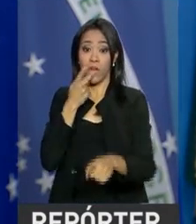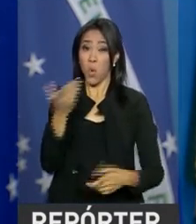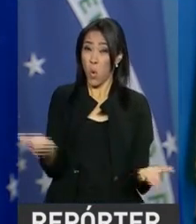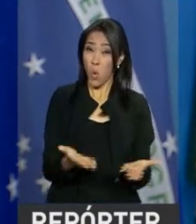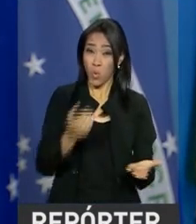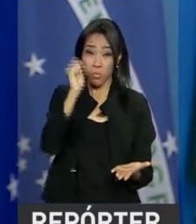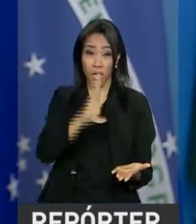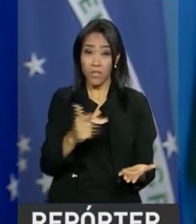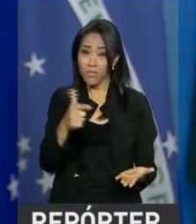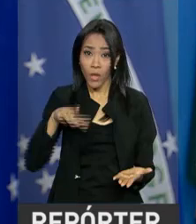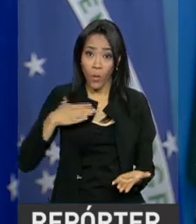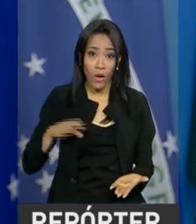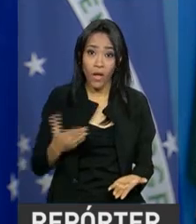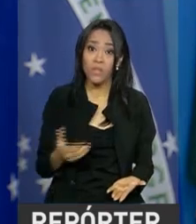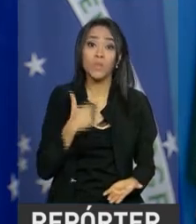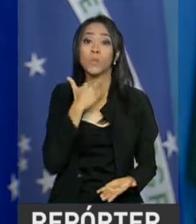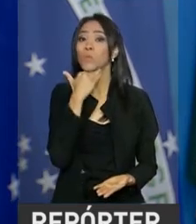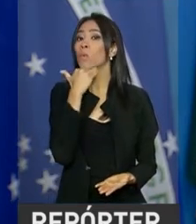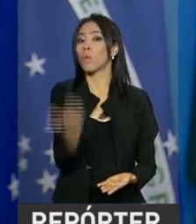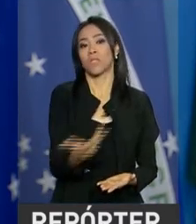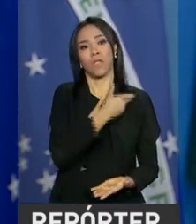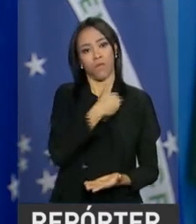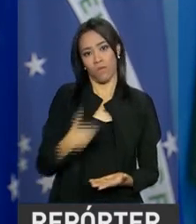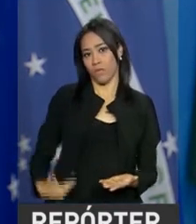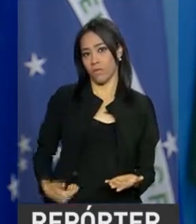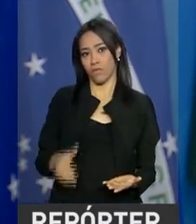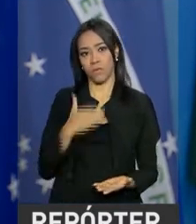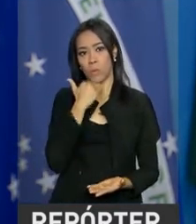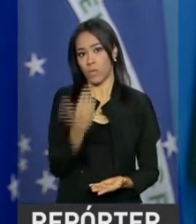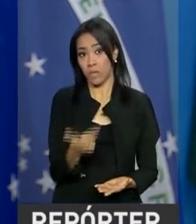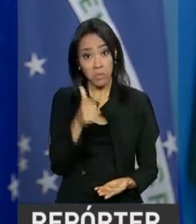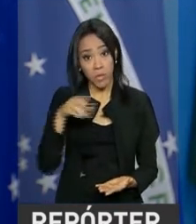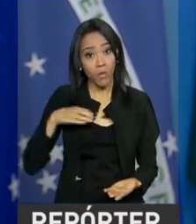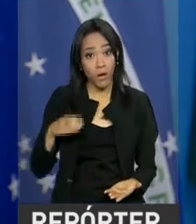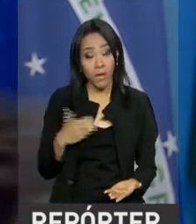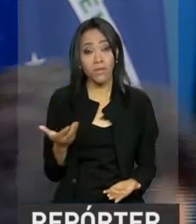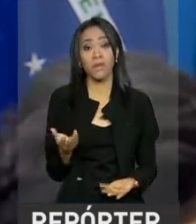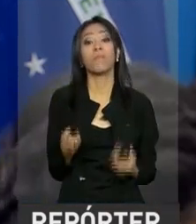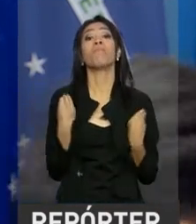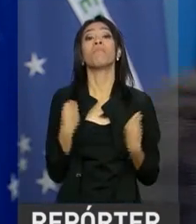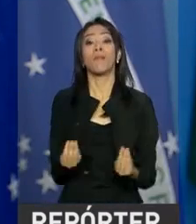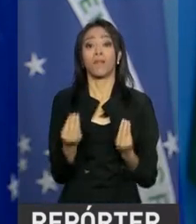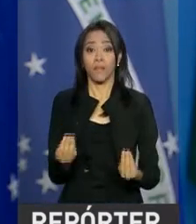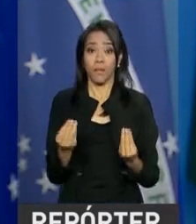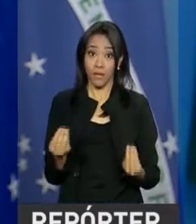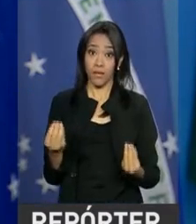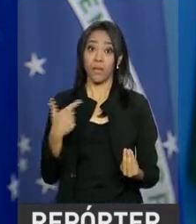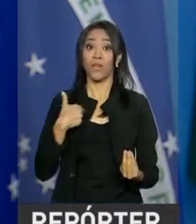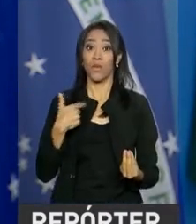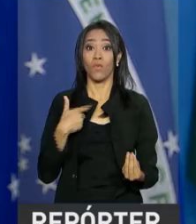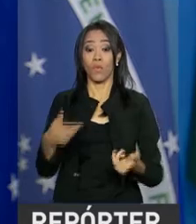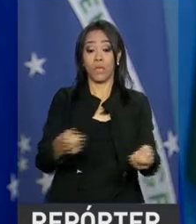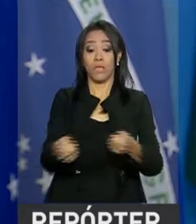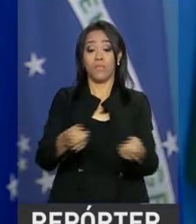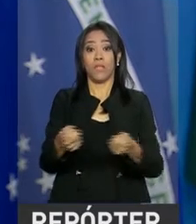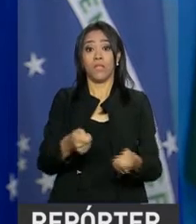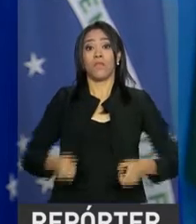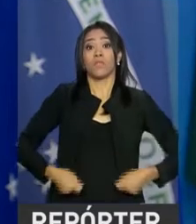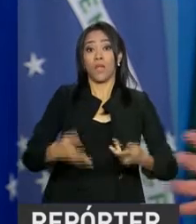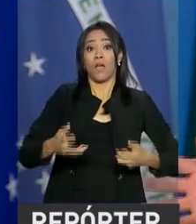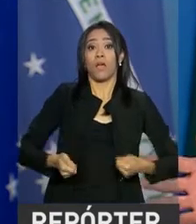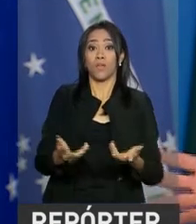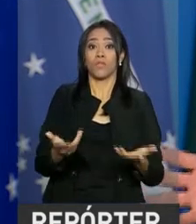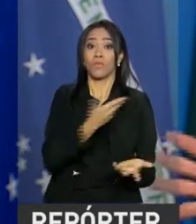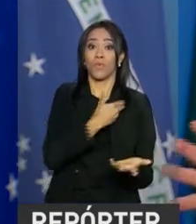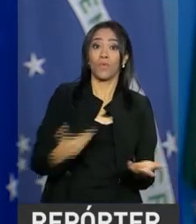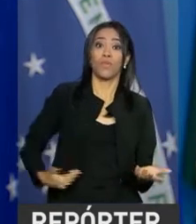coragem você não consegue ver se você não tiver coragem pra que eu vou me restringir os gastos no governo